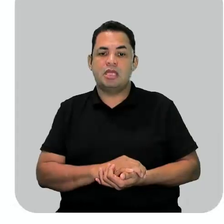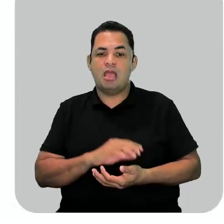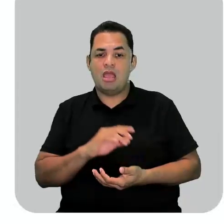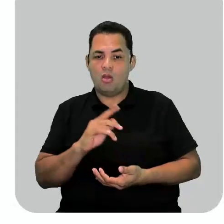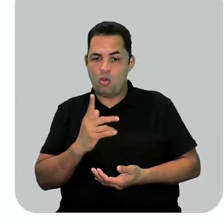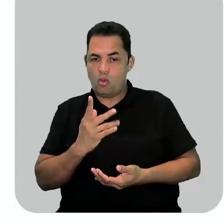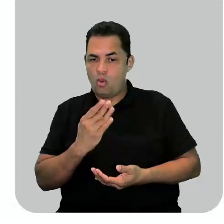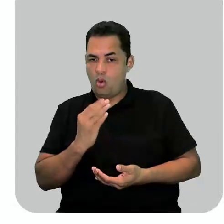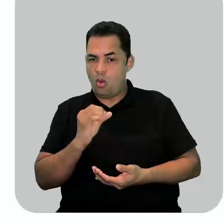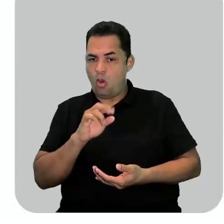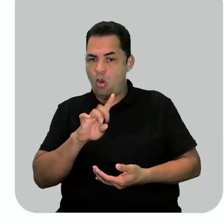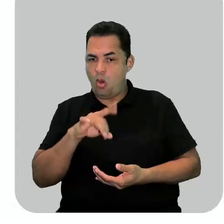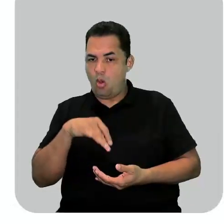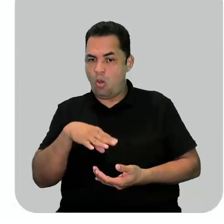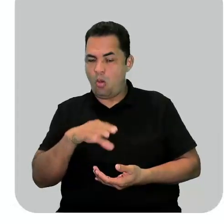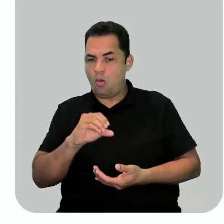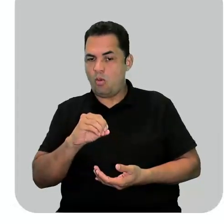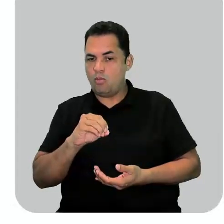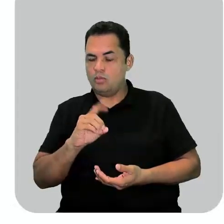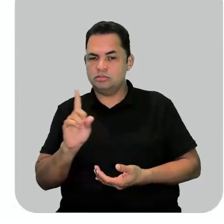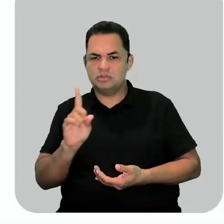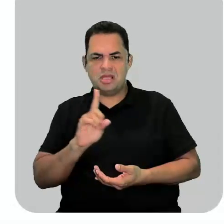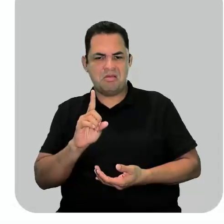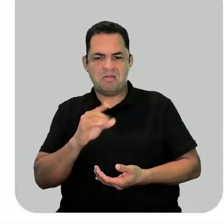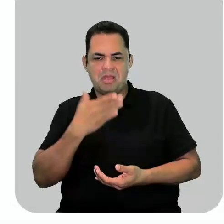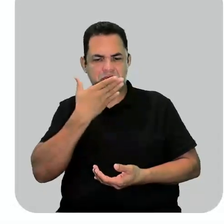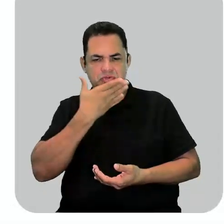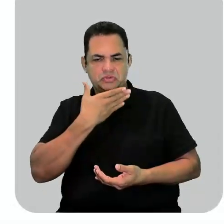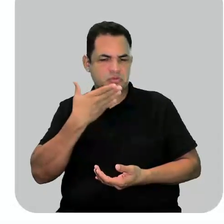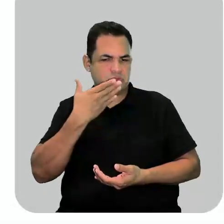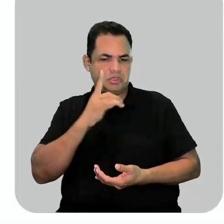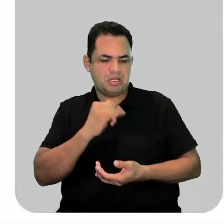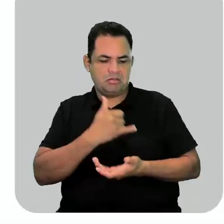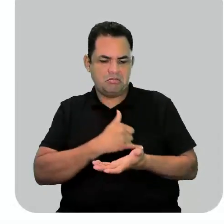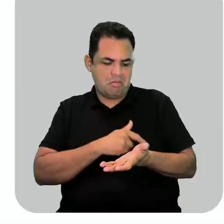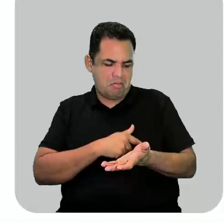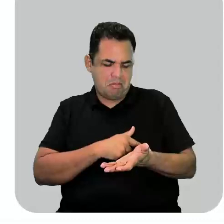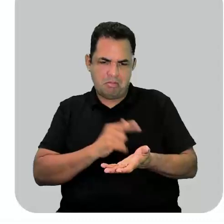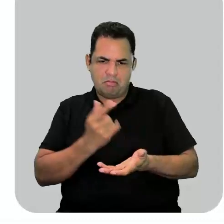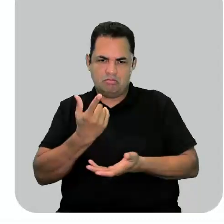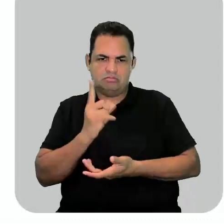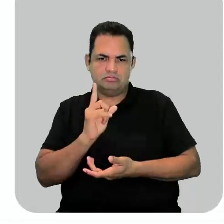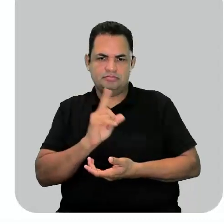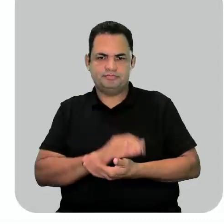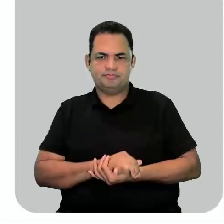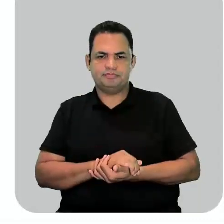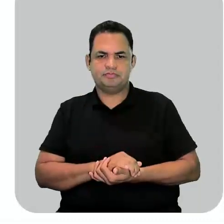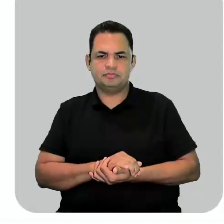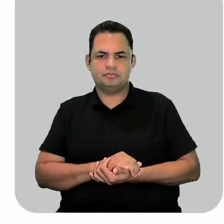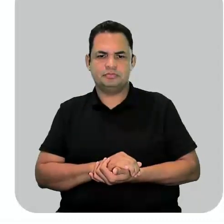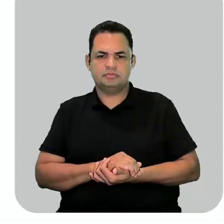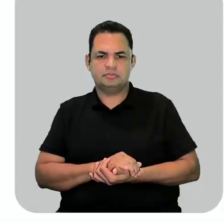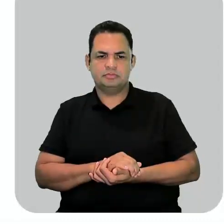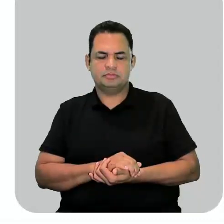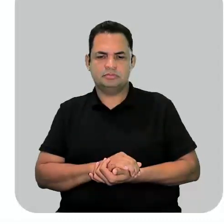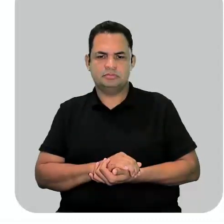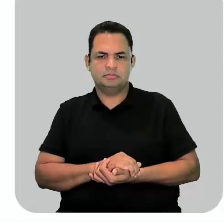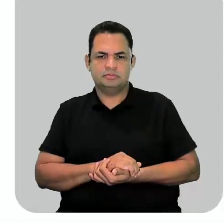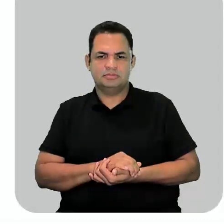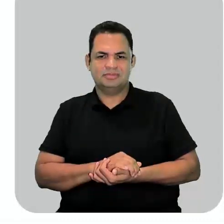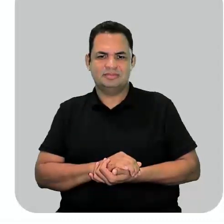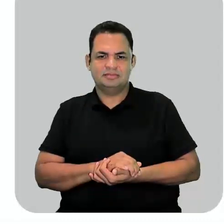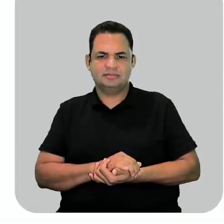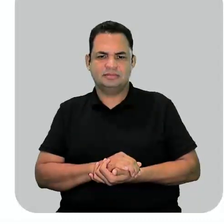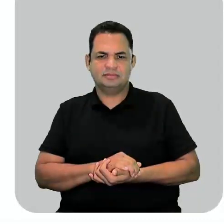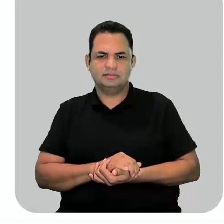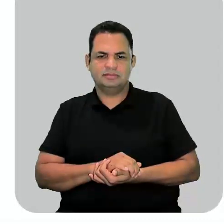hormônio, sim. Não tem a ver com a quantidade de açúcar, até porque não é a situação. Ele não tem a